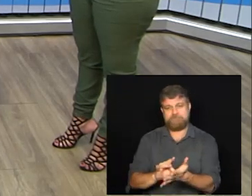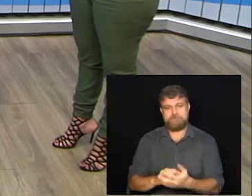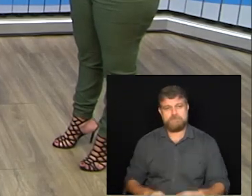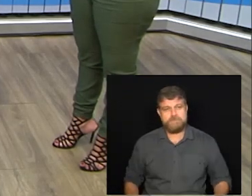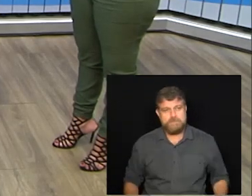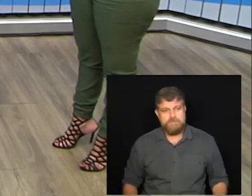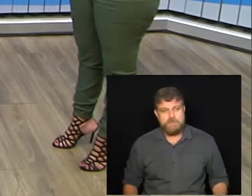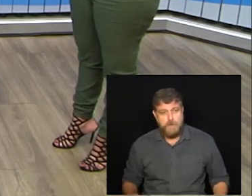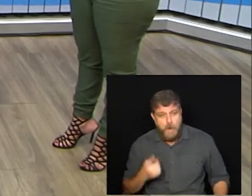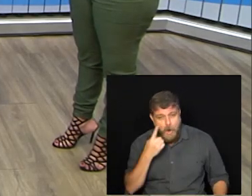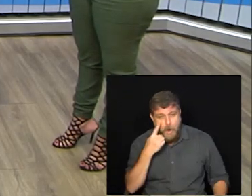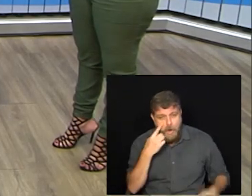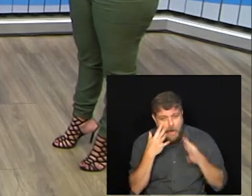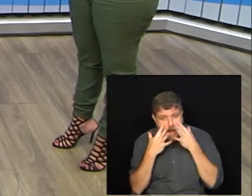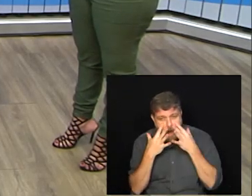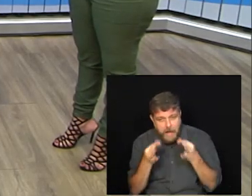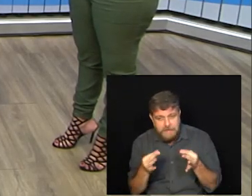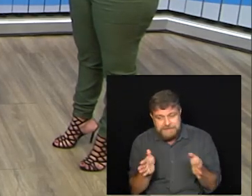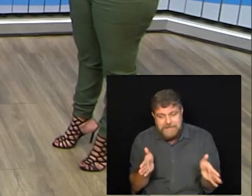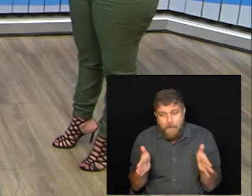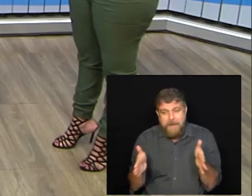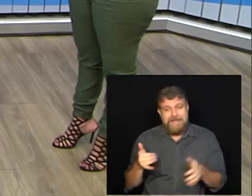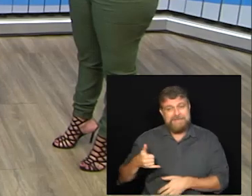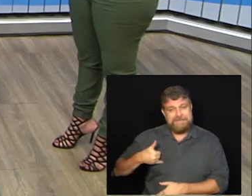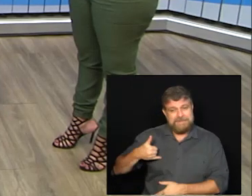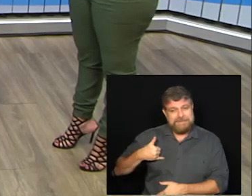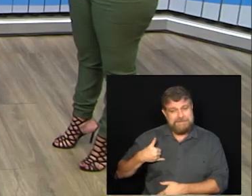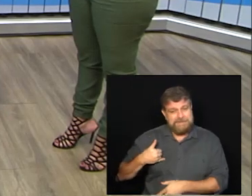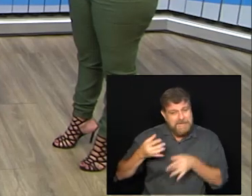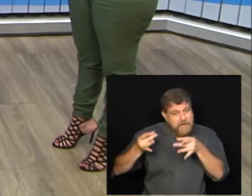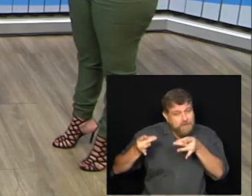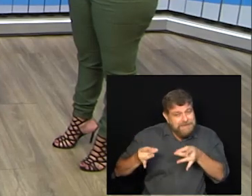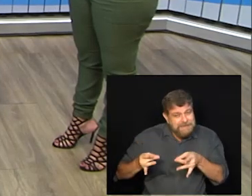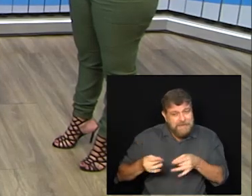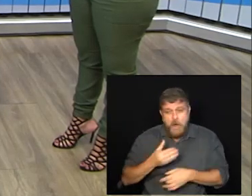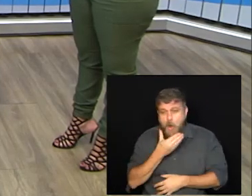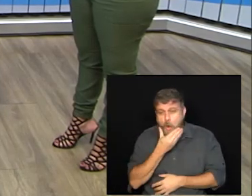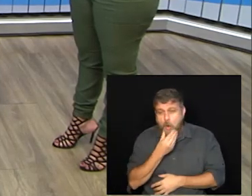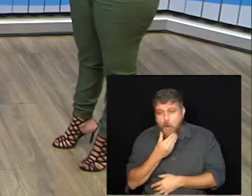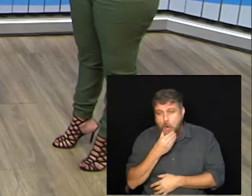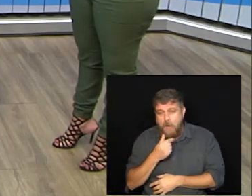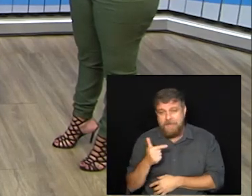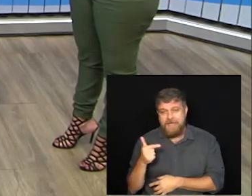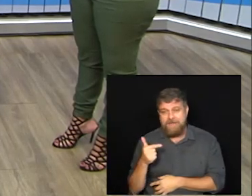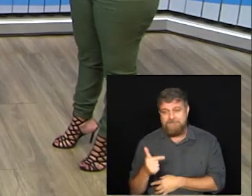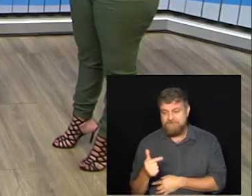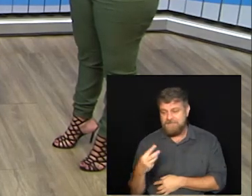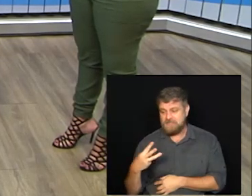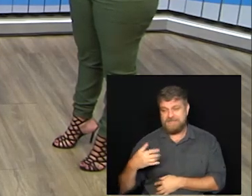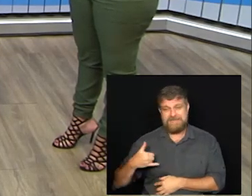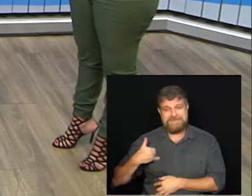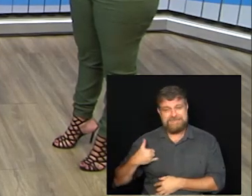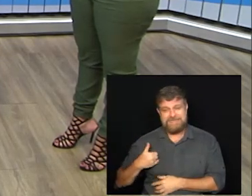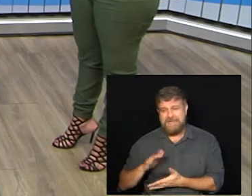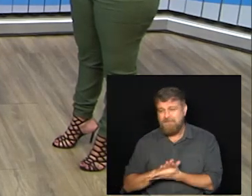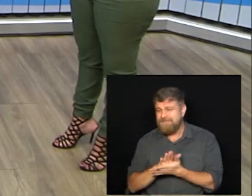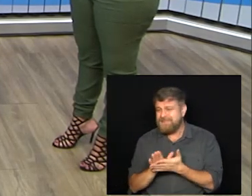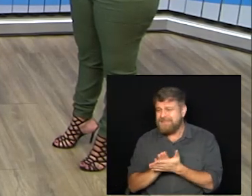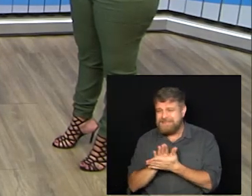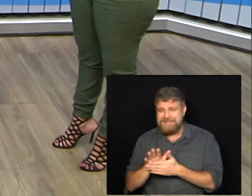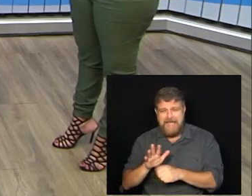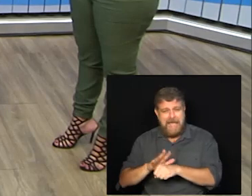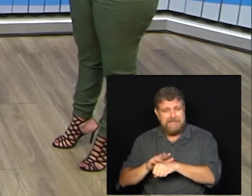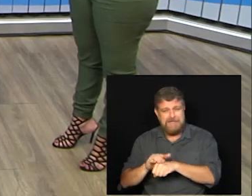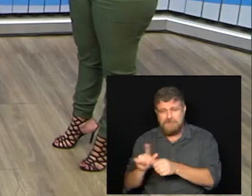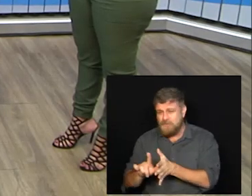Campinas. Preste atenção na faixa etária e um detalhe. Homem de 23 anos que não tinha